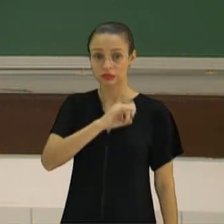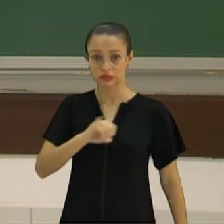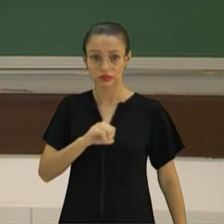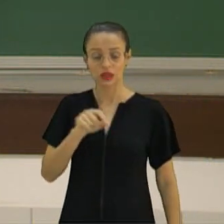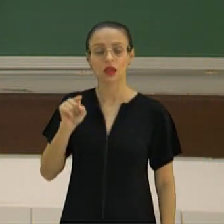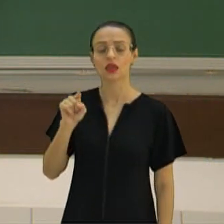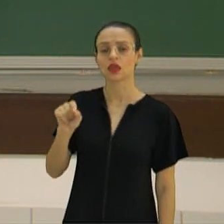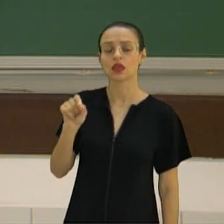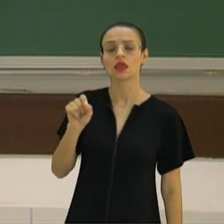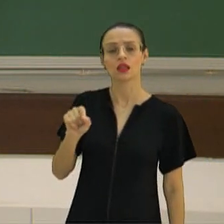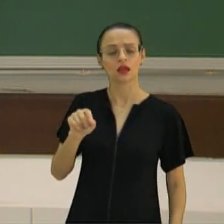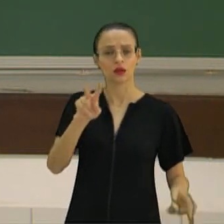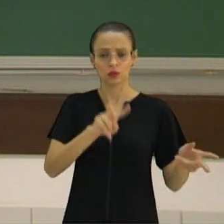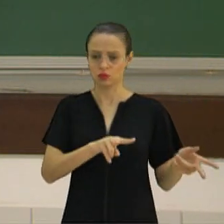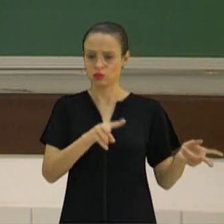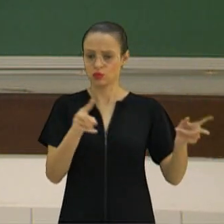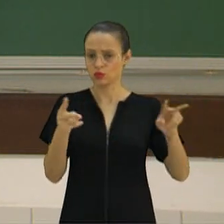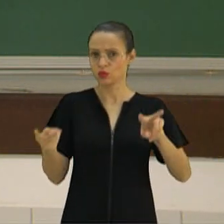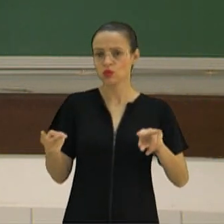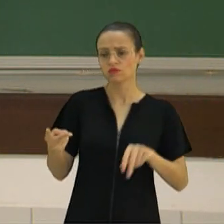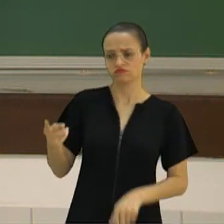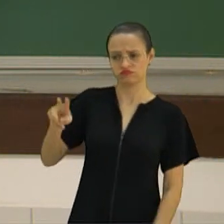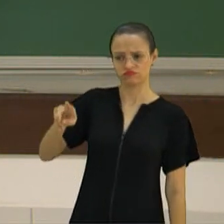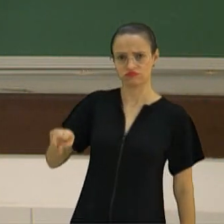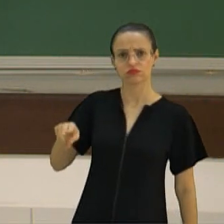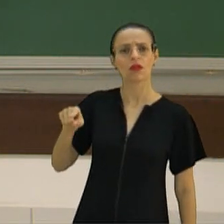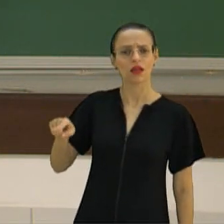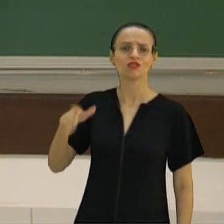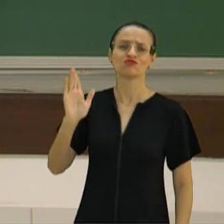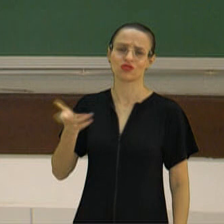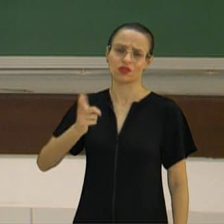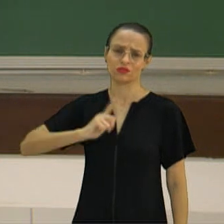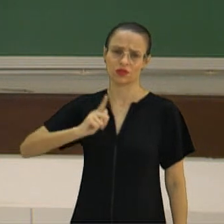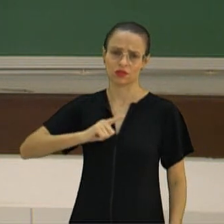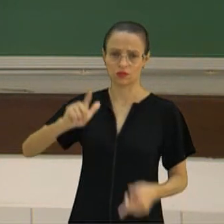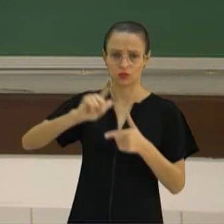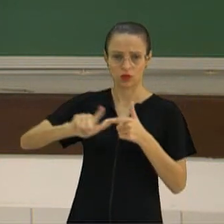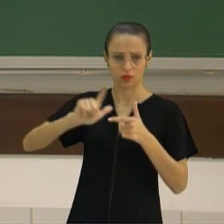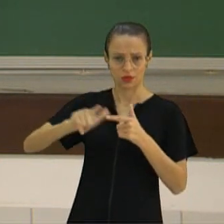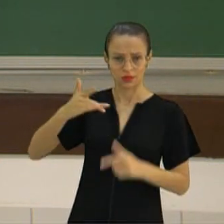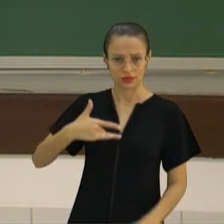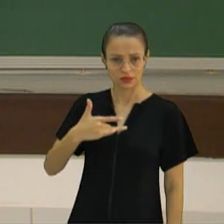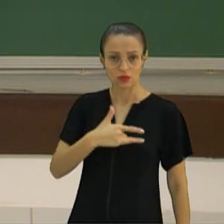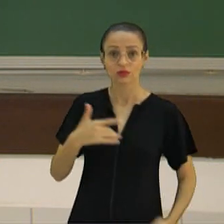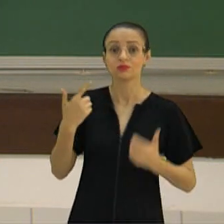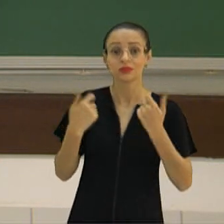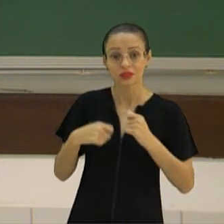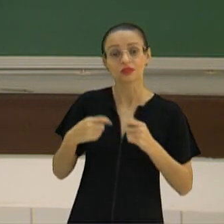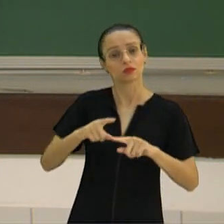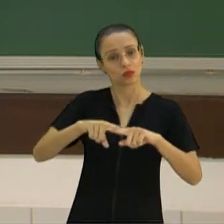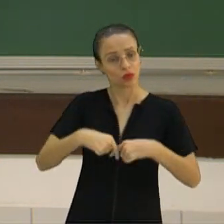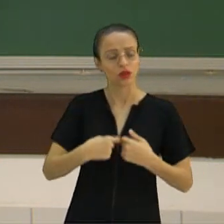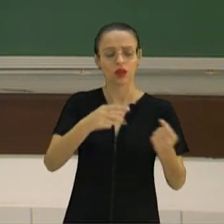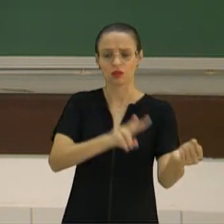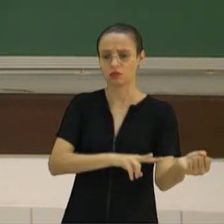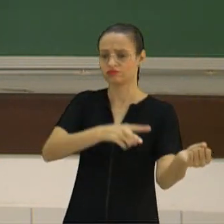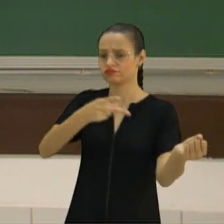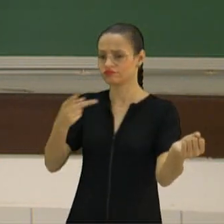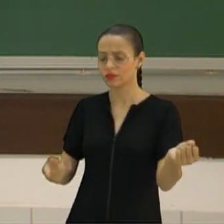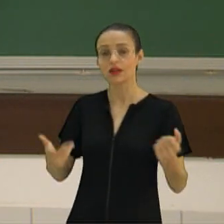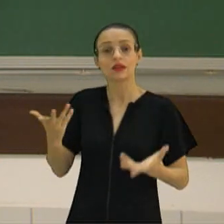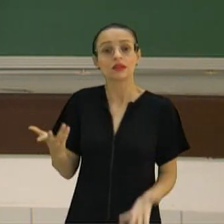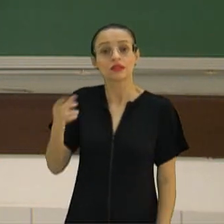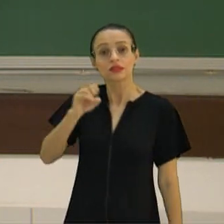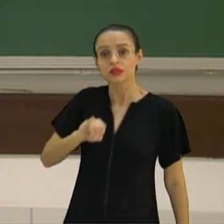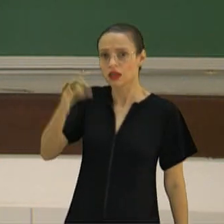passando por essa transfusão, ele tem um problema de saúde já que exigiu essa transfusão de sangue. Então, se ele